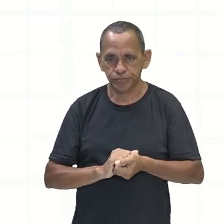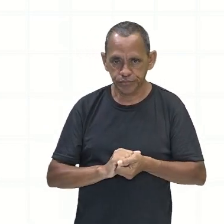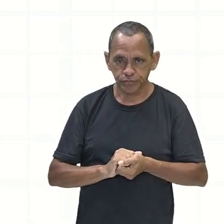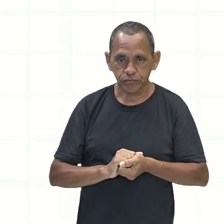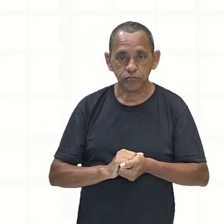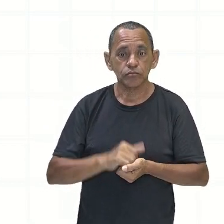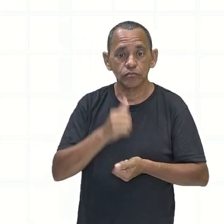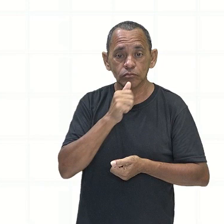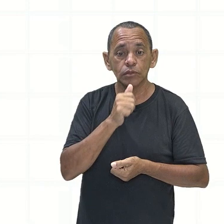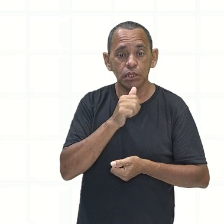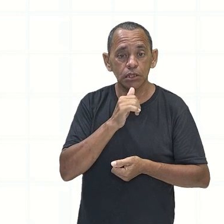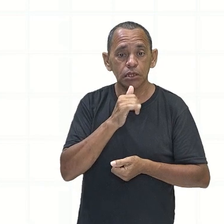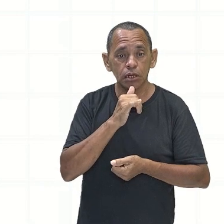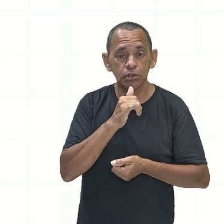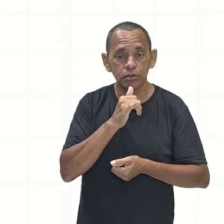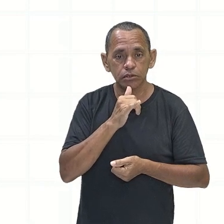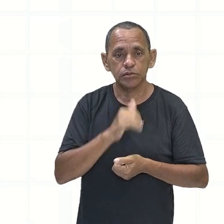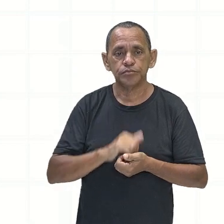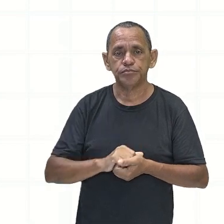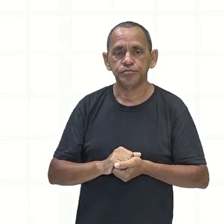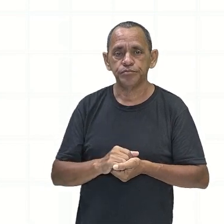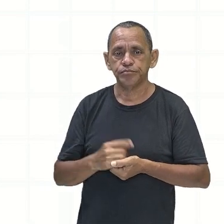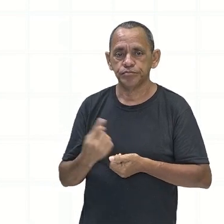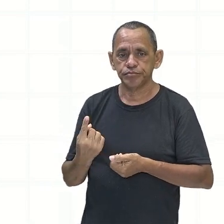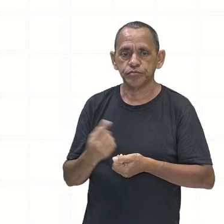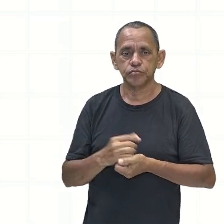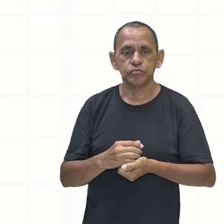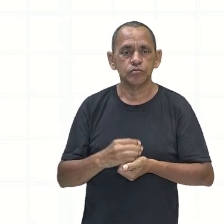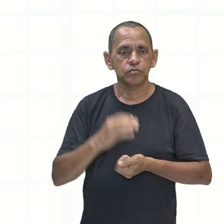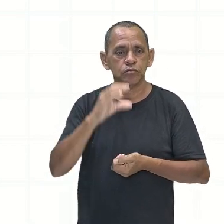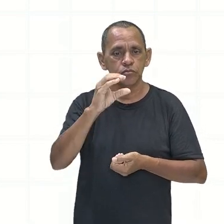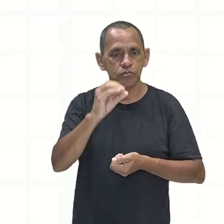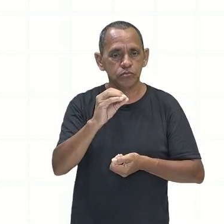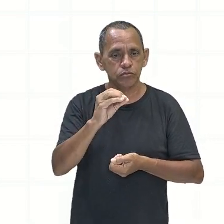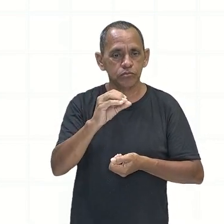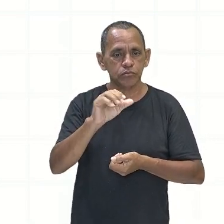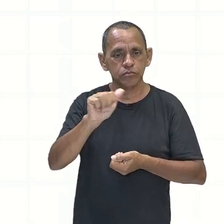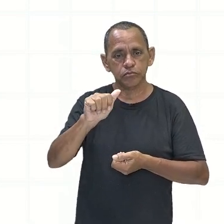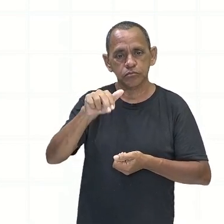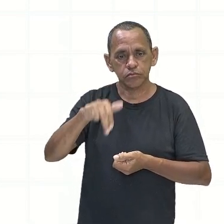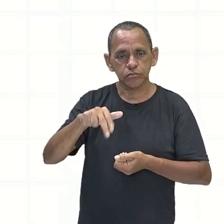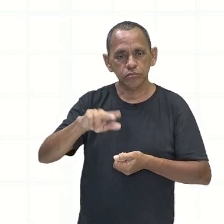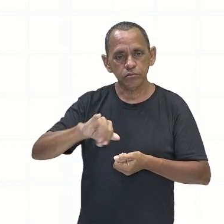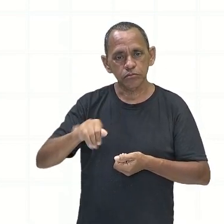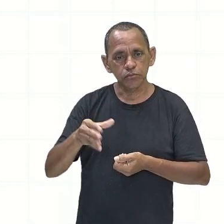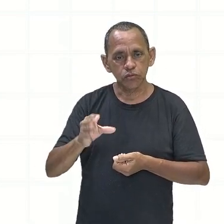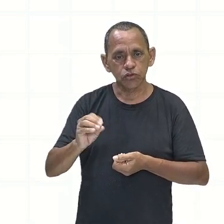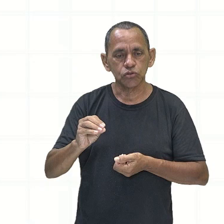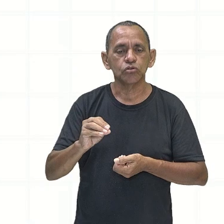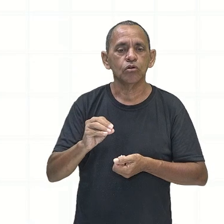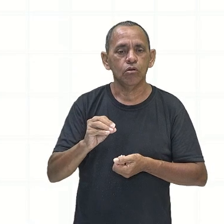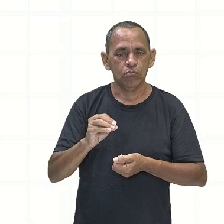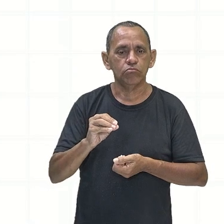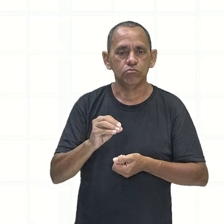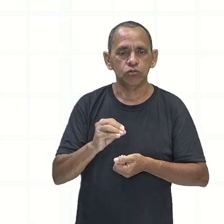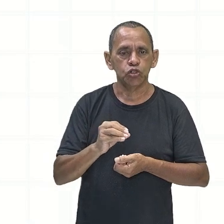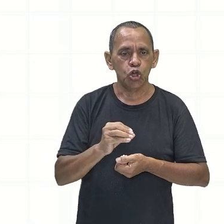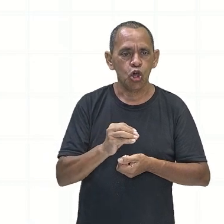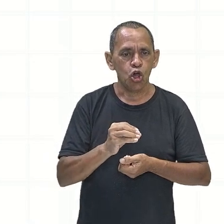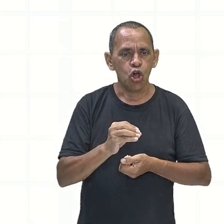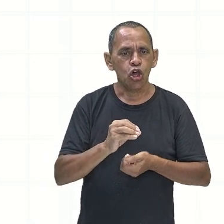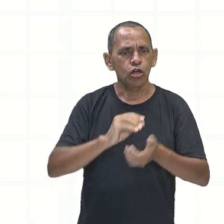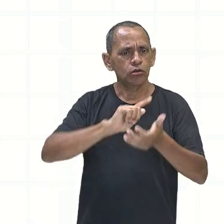Temos aqui alguns exemplos. O anjo, ele é considerado o quê? Comum de dois gêneros. Por